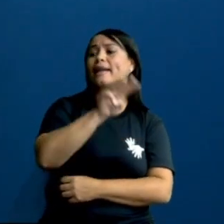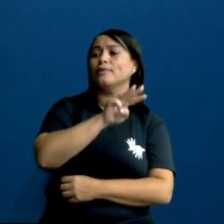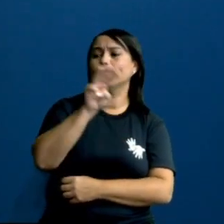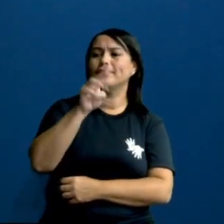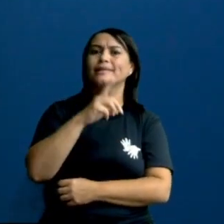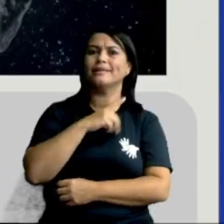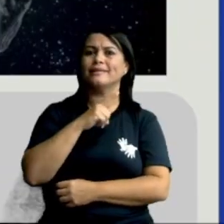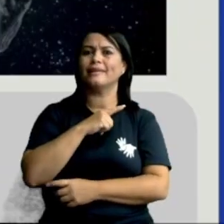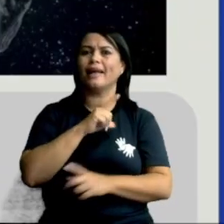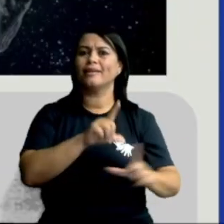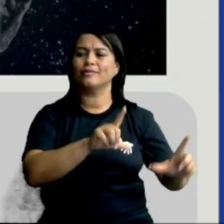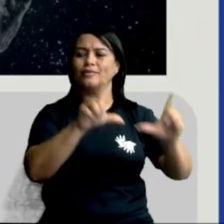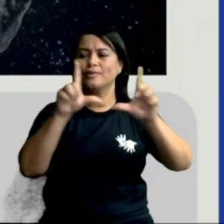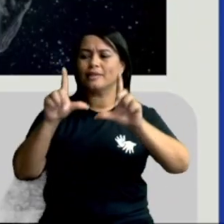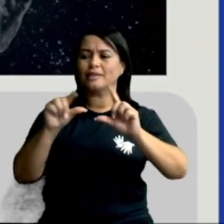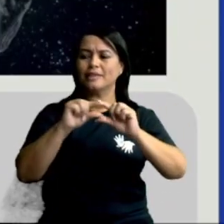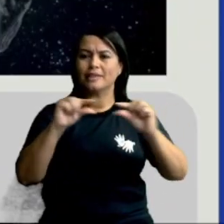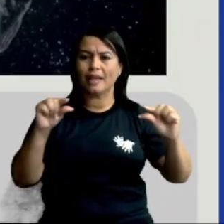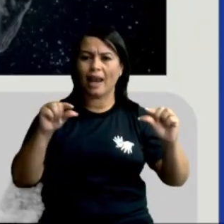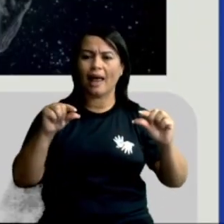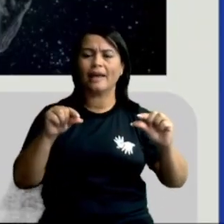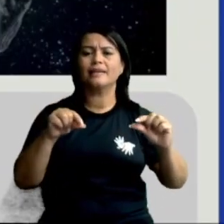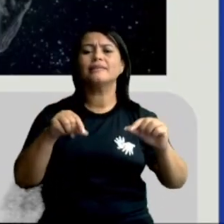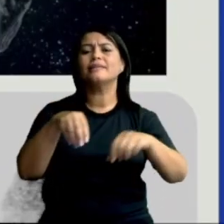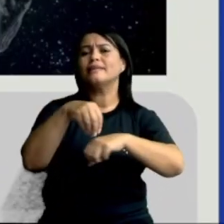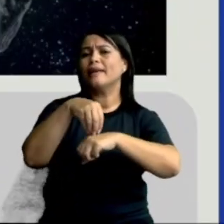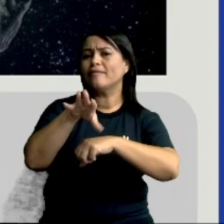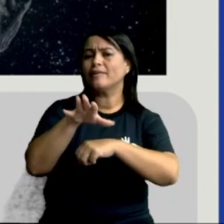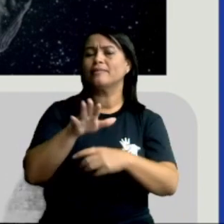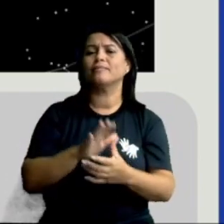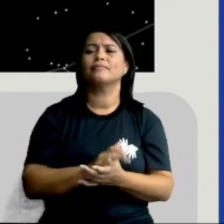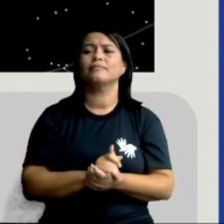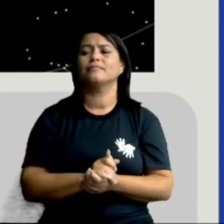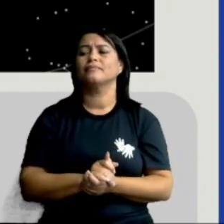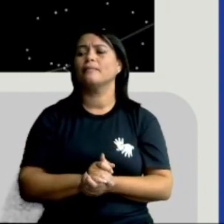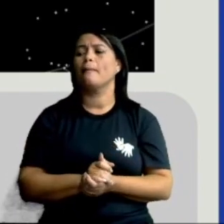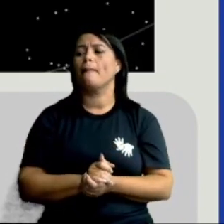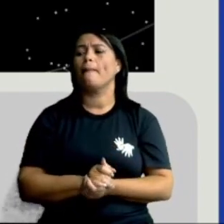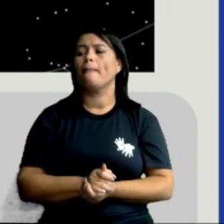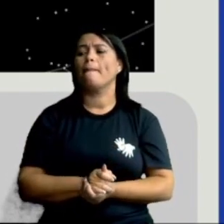no slide, certo? E envie para você.